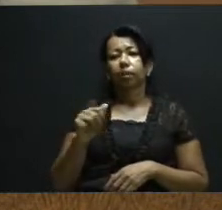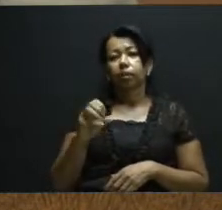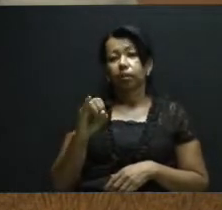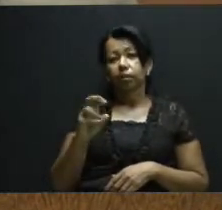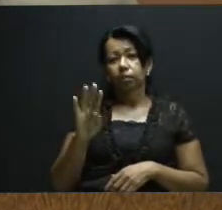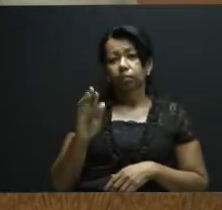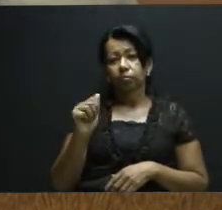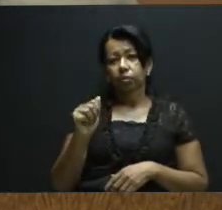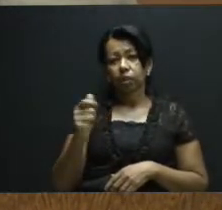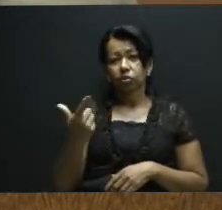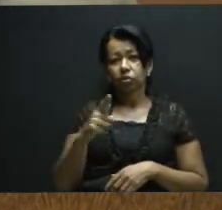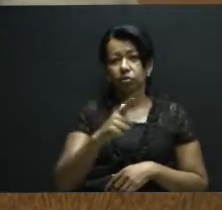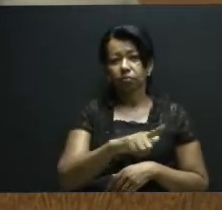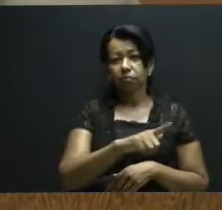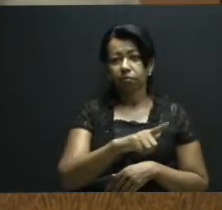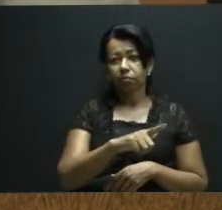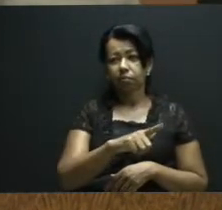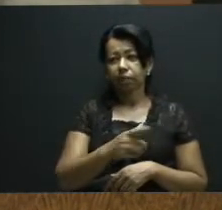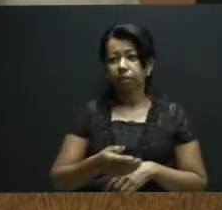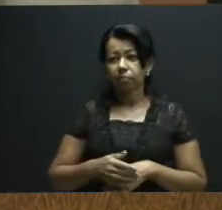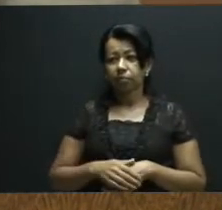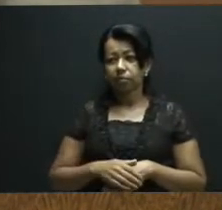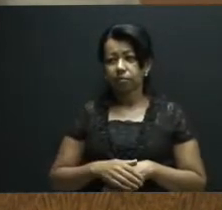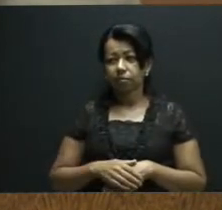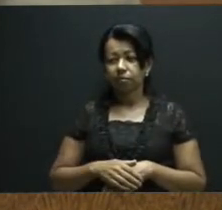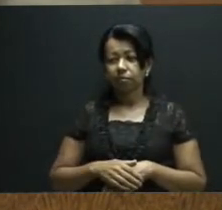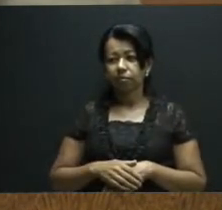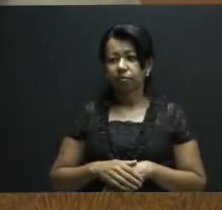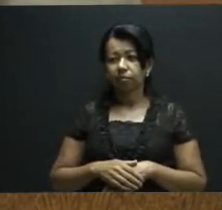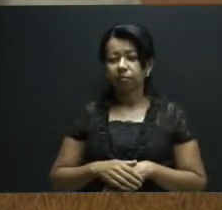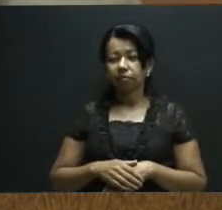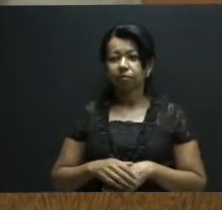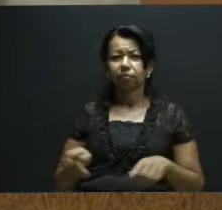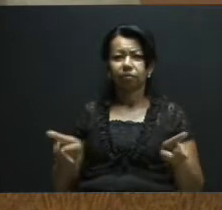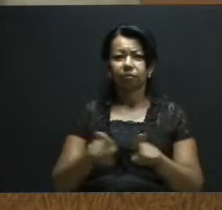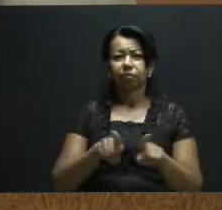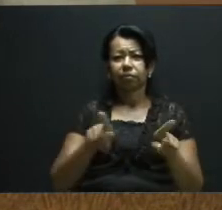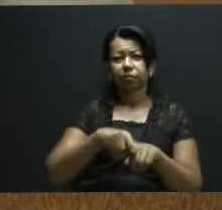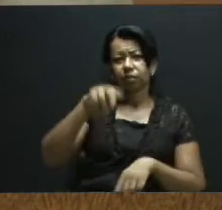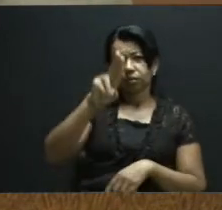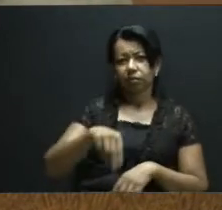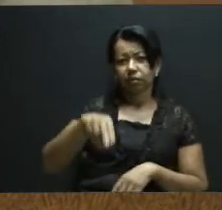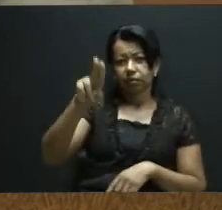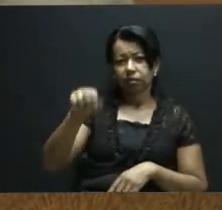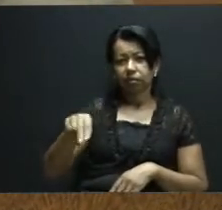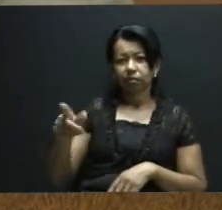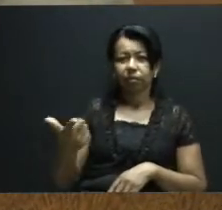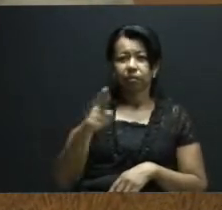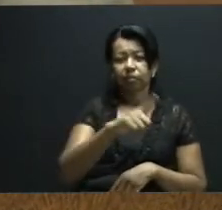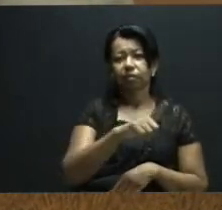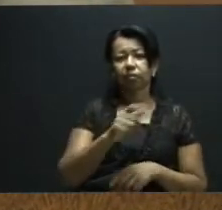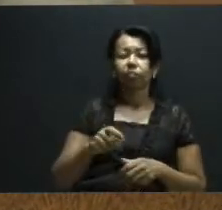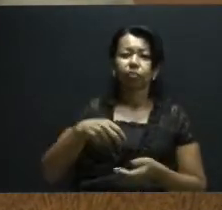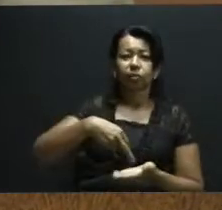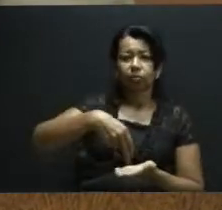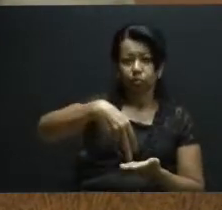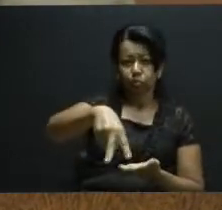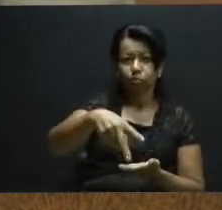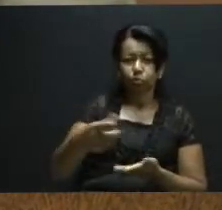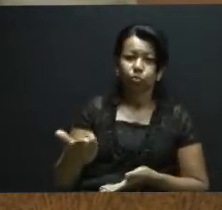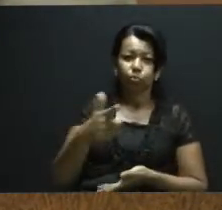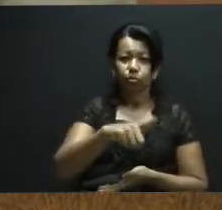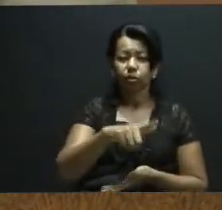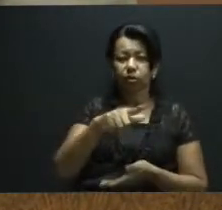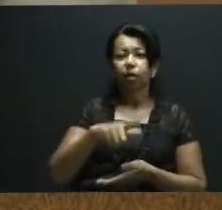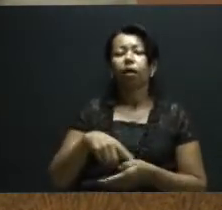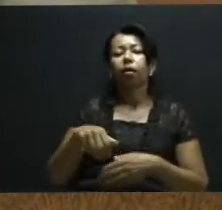jardim e 31 de março a manutenção da pintura da sinalização de tráfego de pedestres na